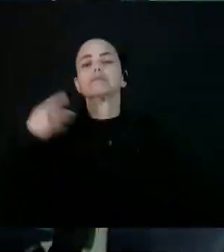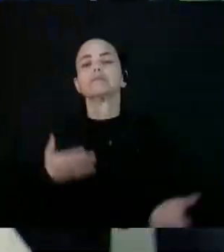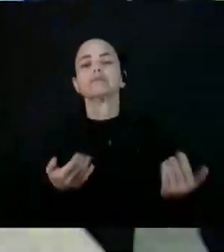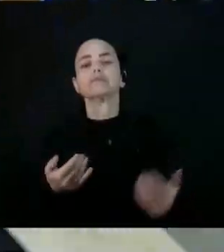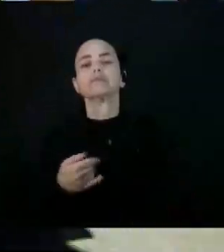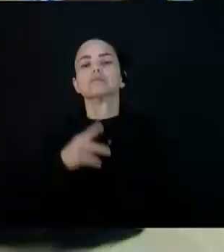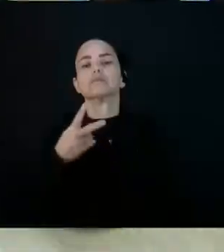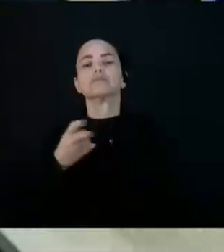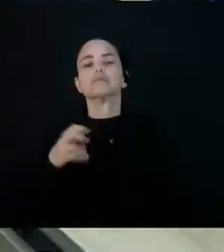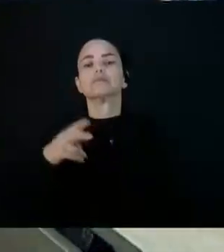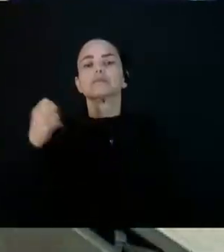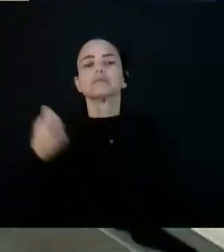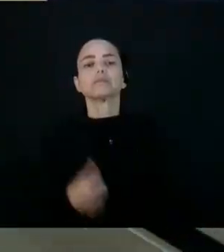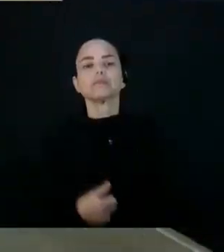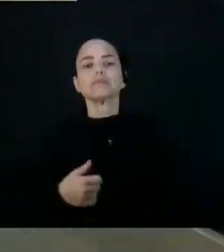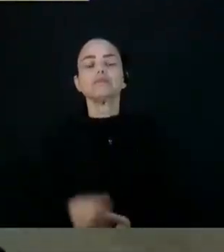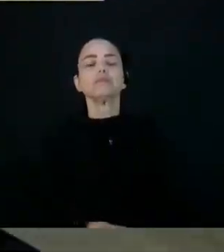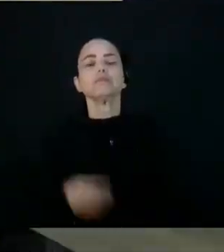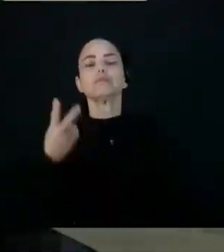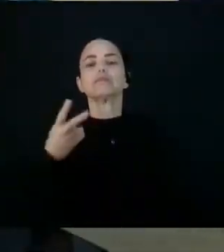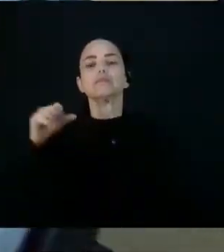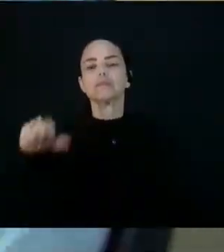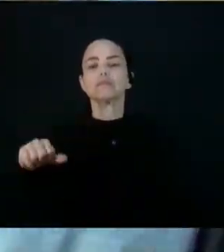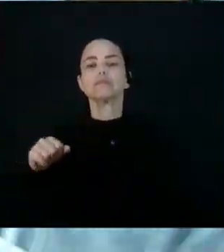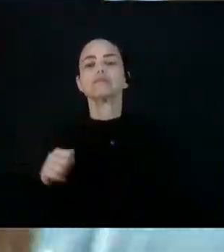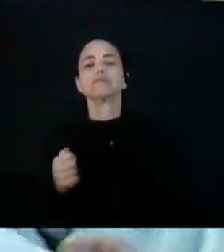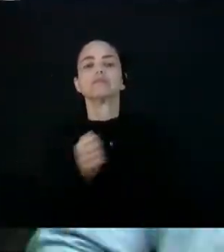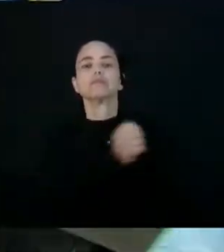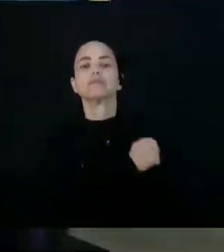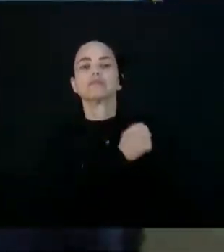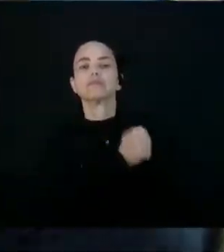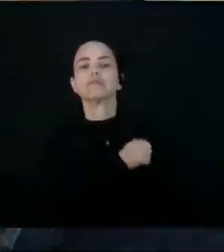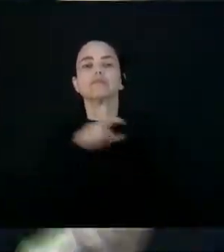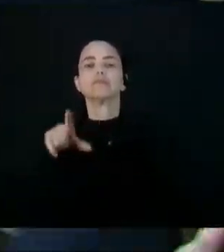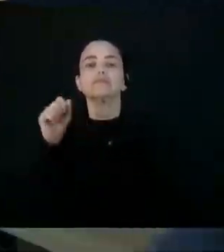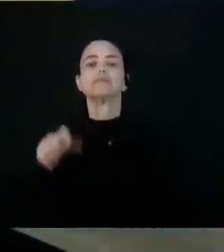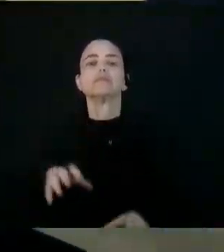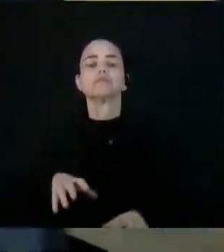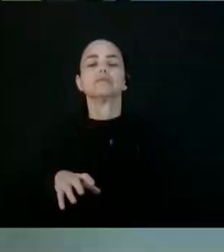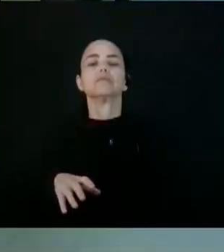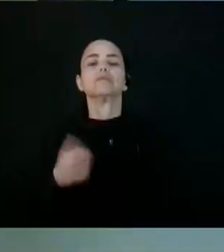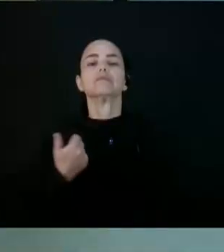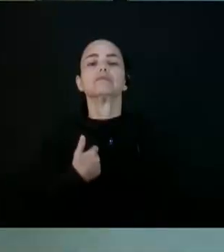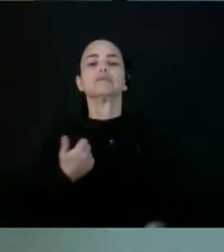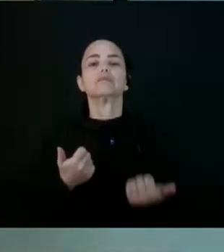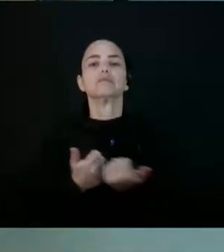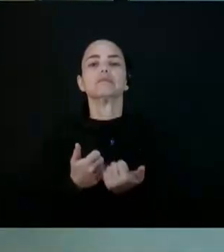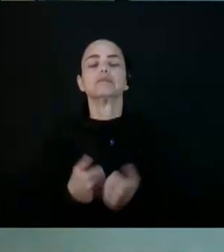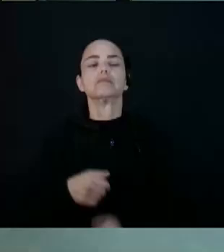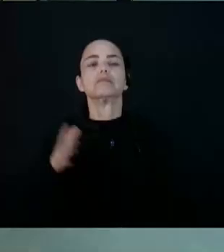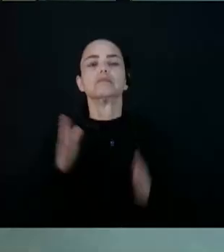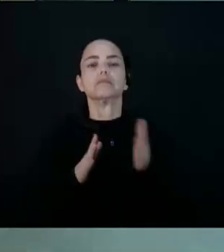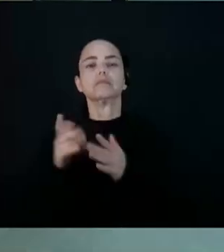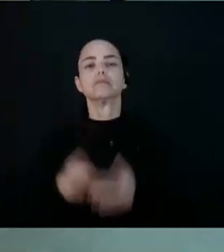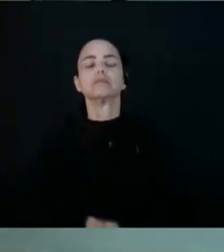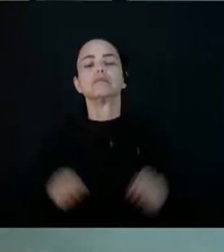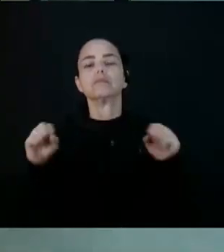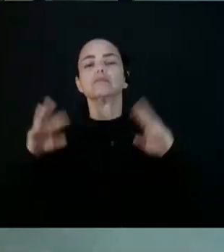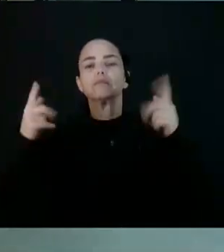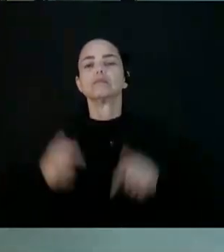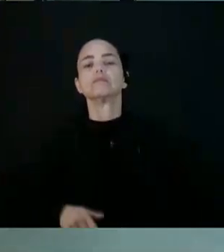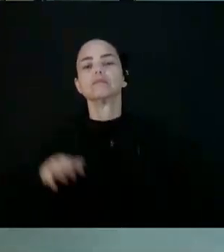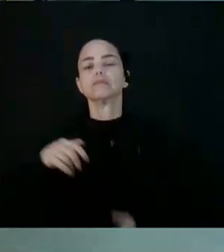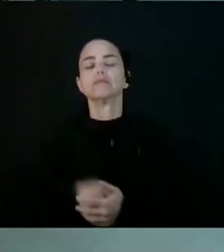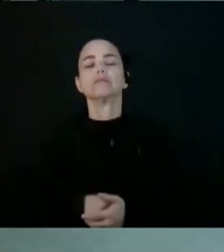2026. Ao todo, 29 estudantes eleitos assumiram simbolicamente seus mandatos durante evento realizado na